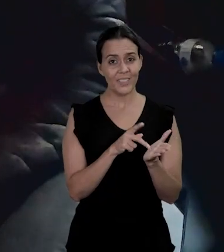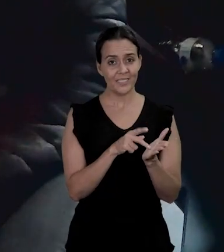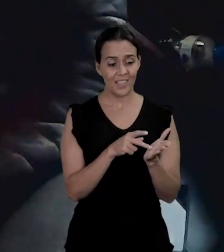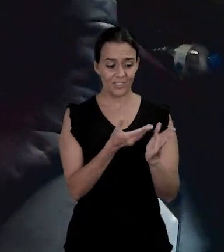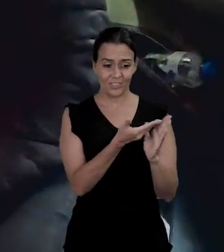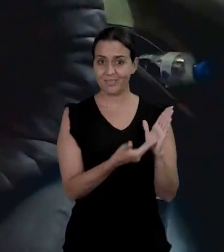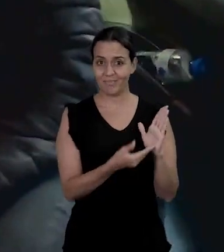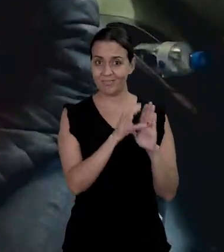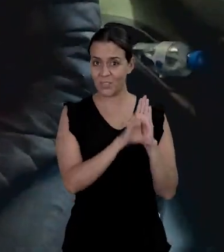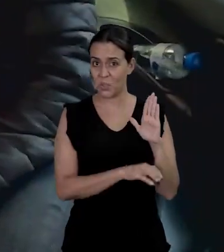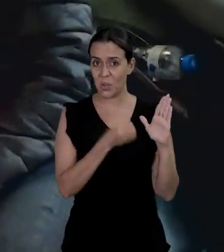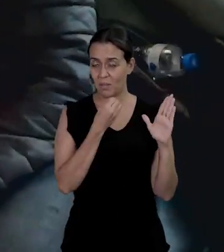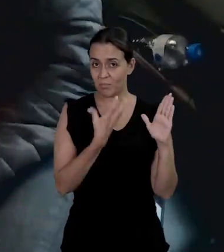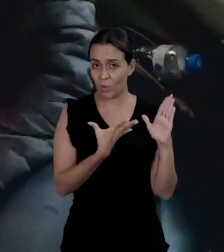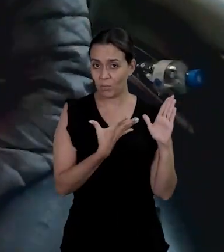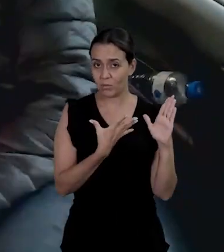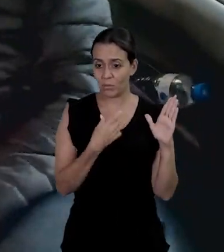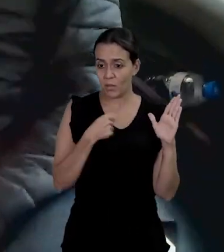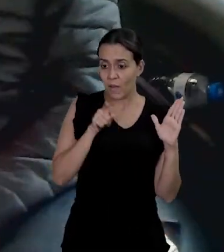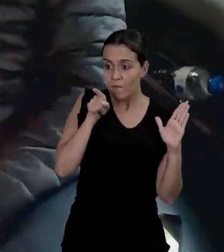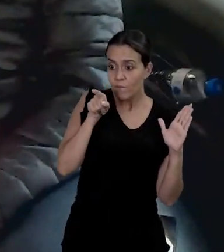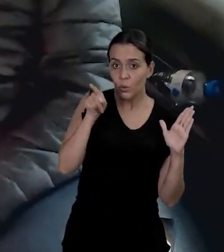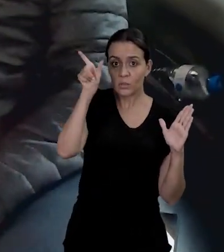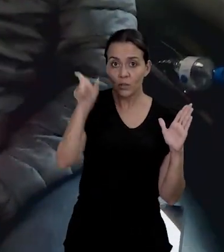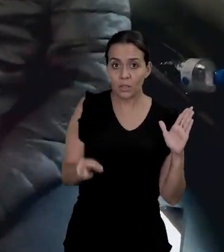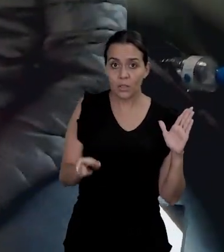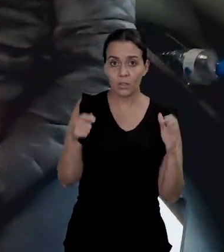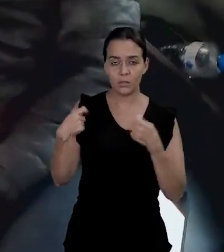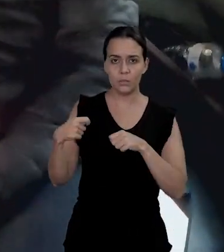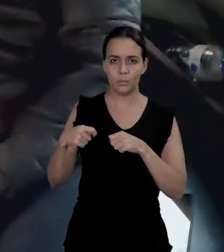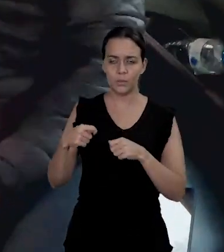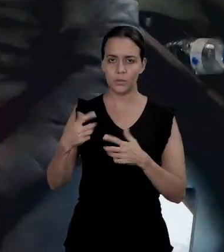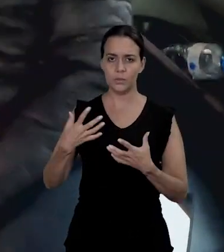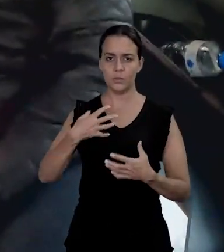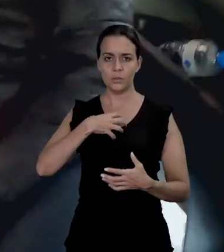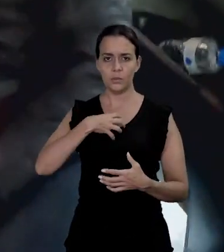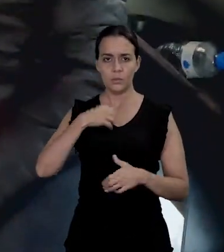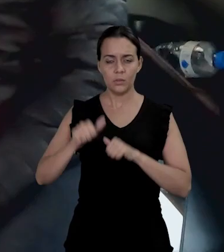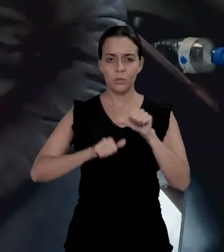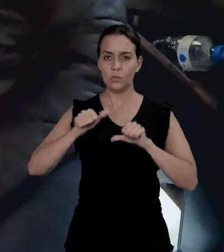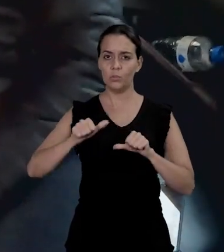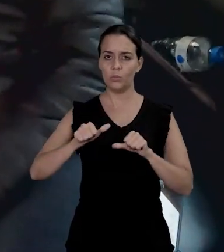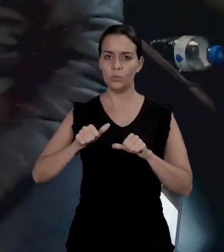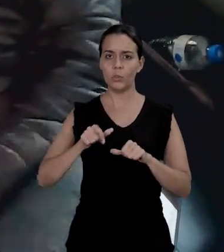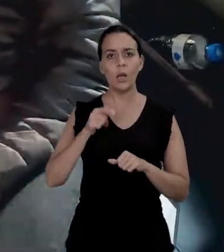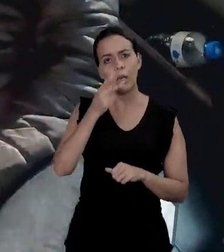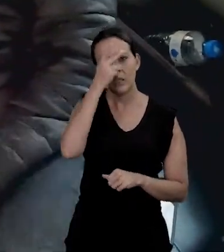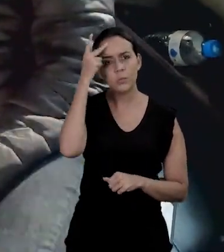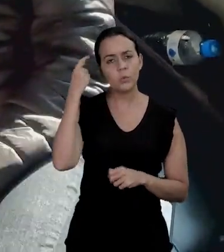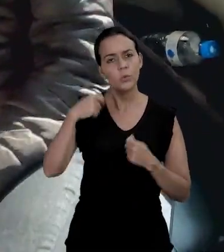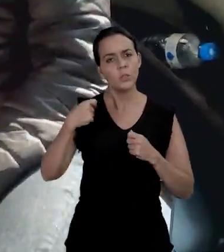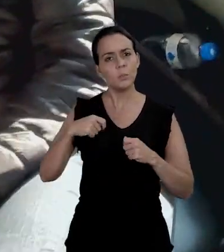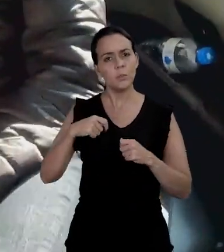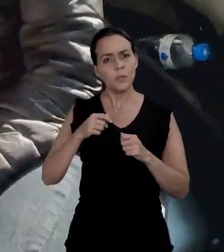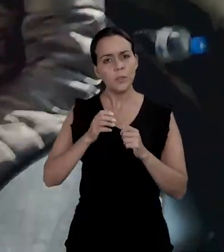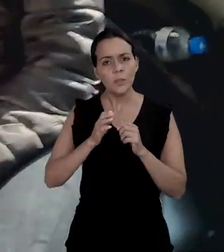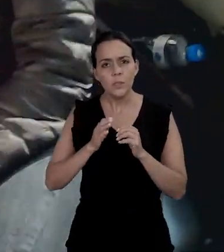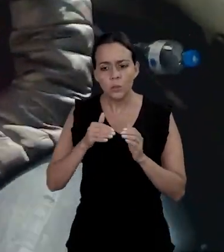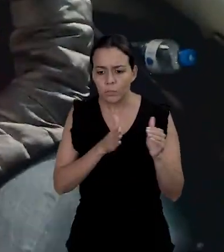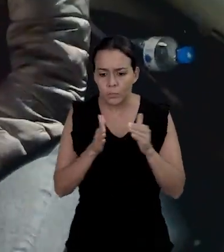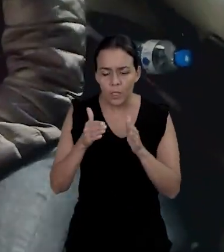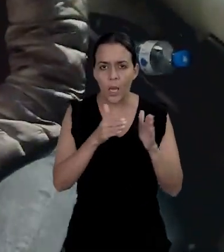estão deixando de avançar na vida delas ou ter rumos diferentes porque a tecnologia não está tratando da forma correta e ninguém